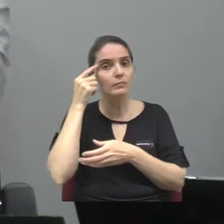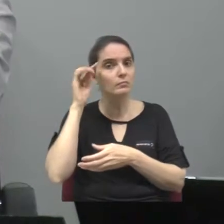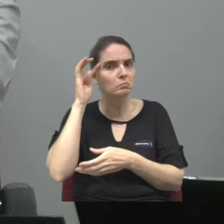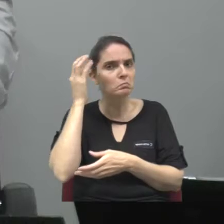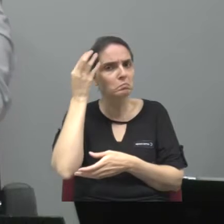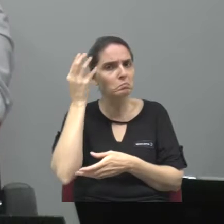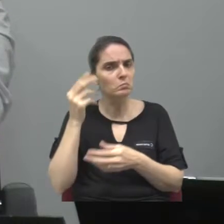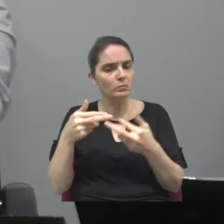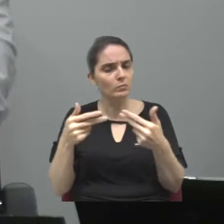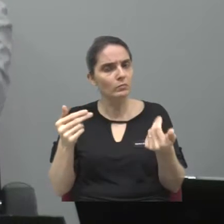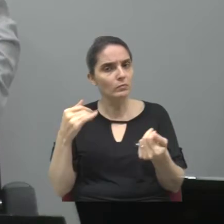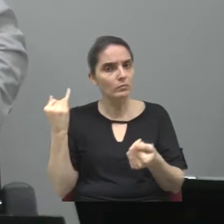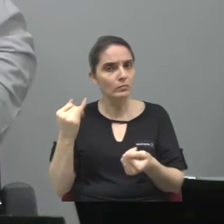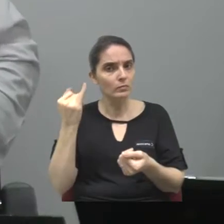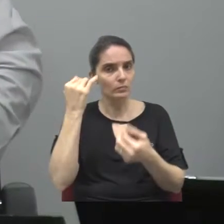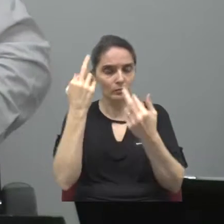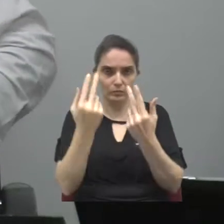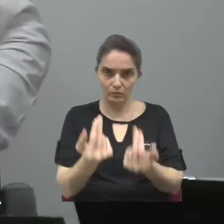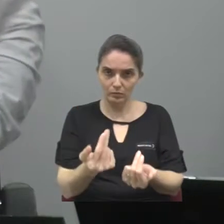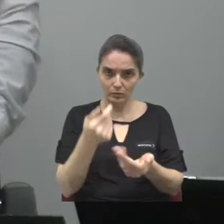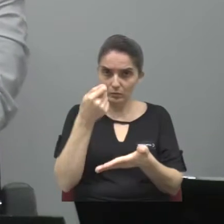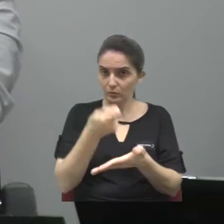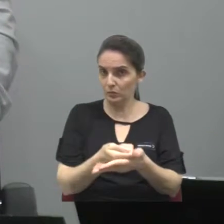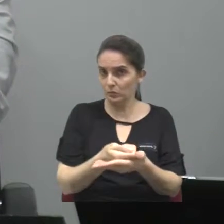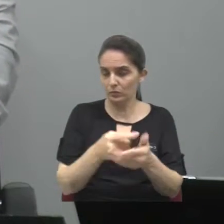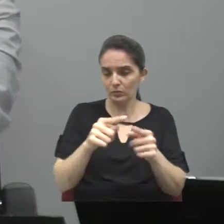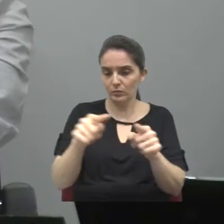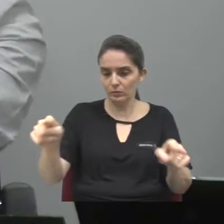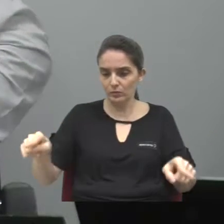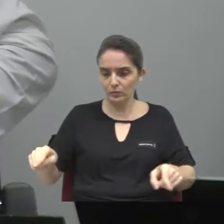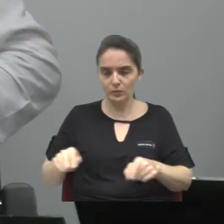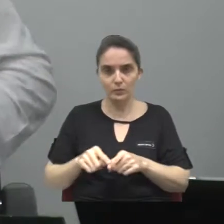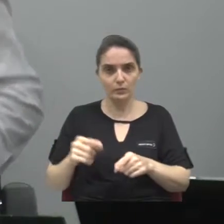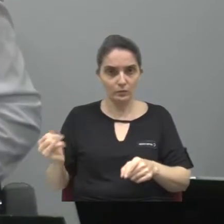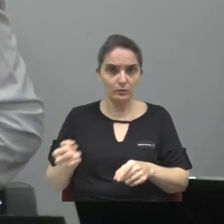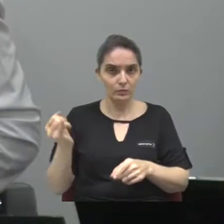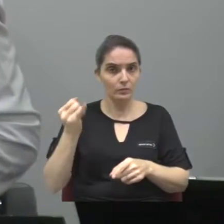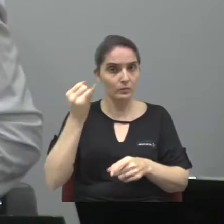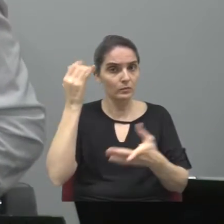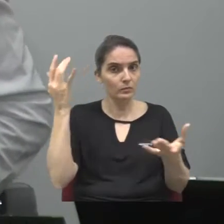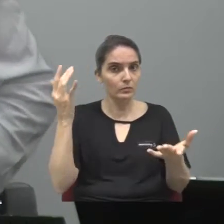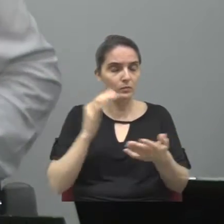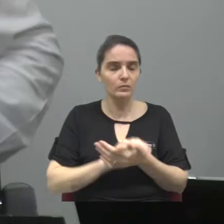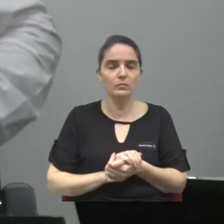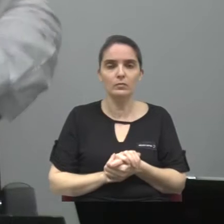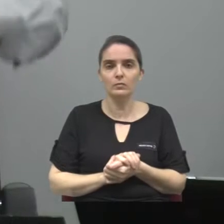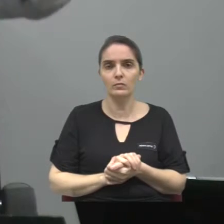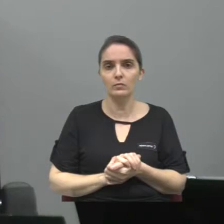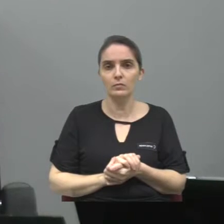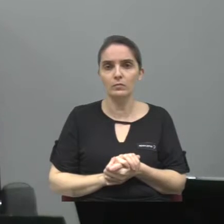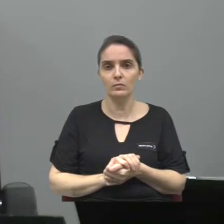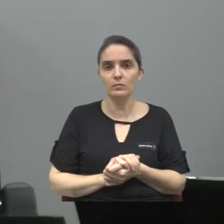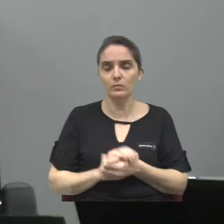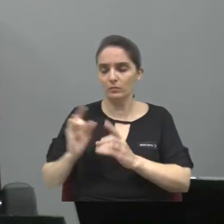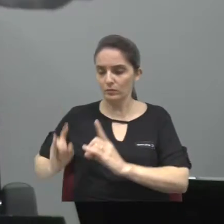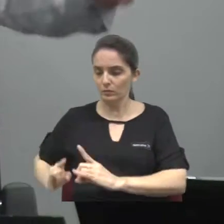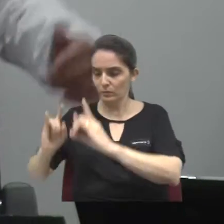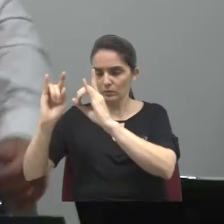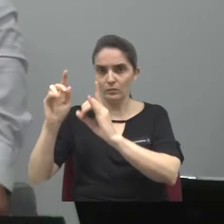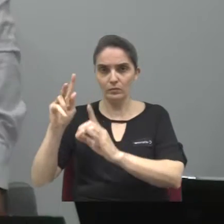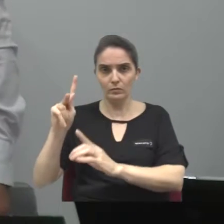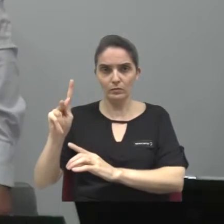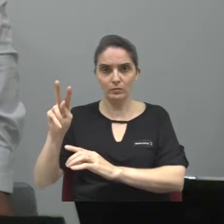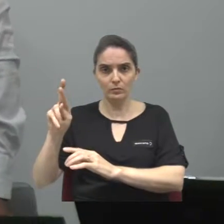cidade, como compra de áreas fundamentais para a cidade. O fundo do edifício Prada,